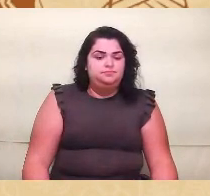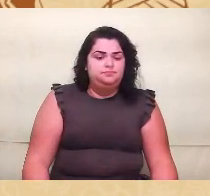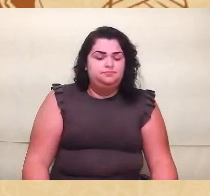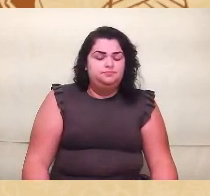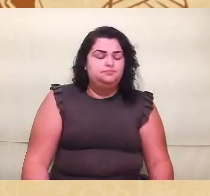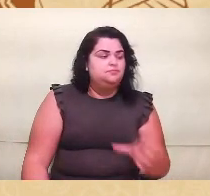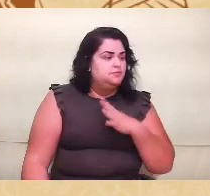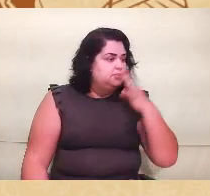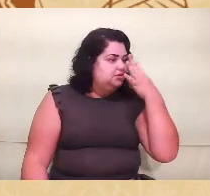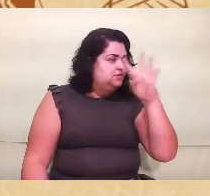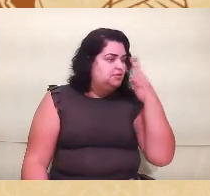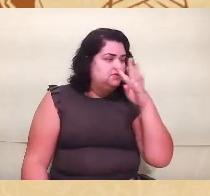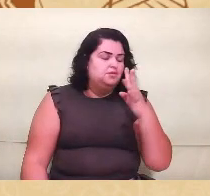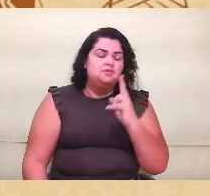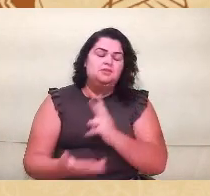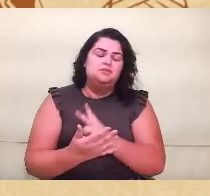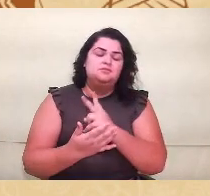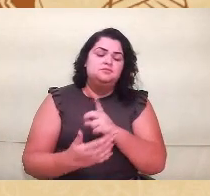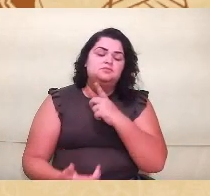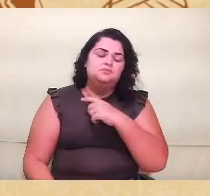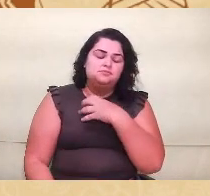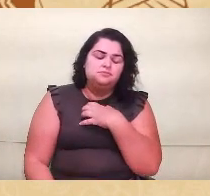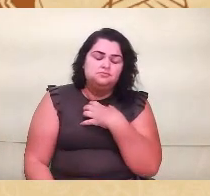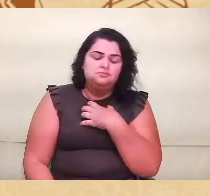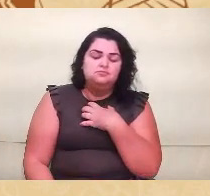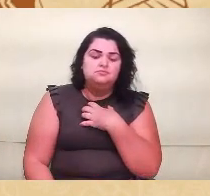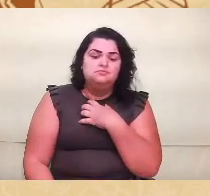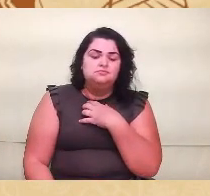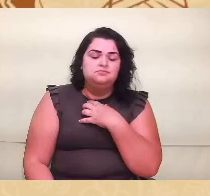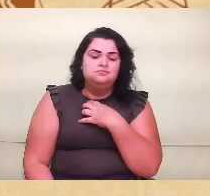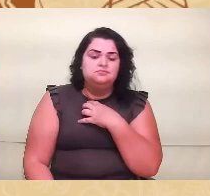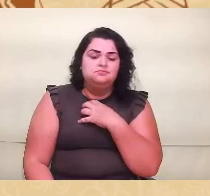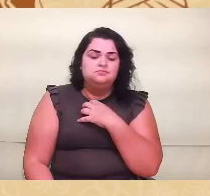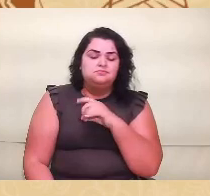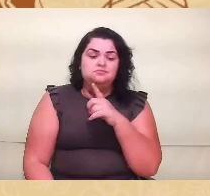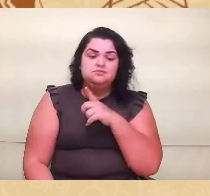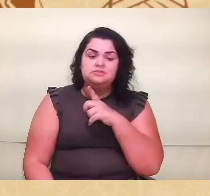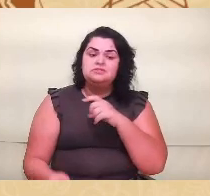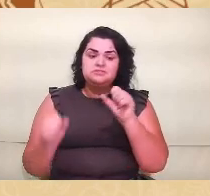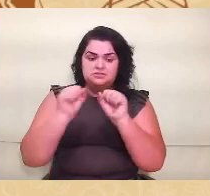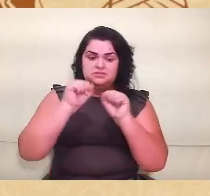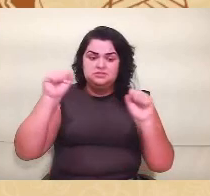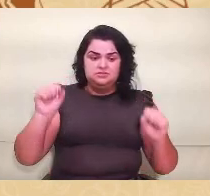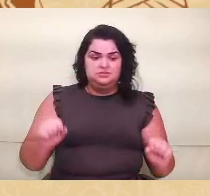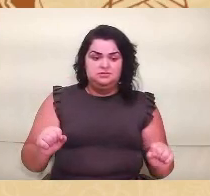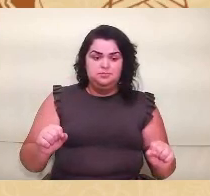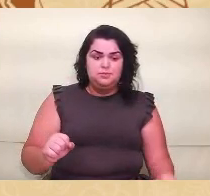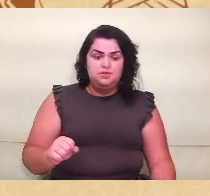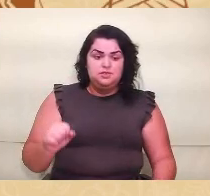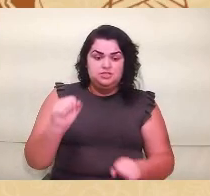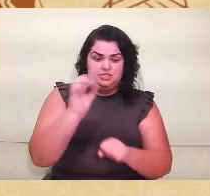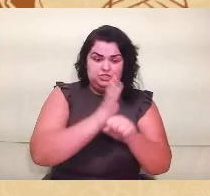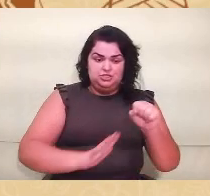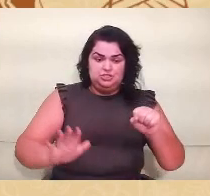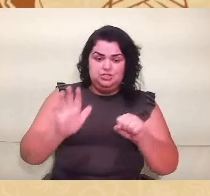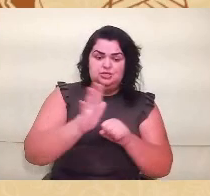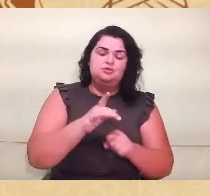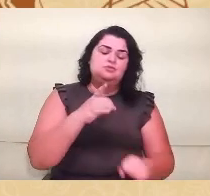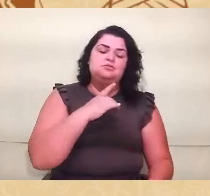aí é assim, porque existem esses sistemas, né? Mas, no geral, é o